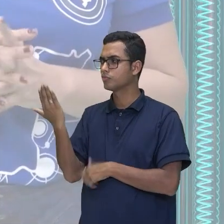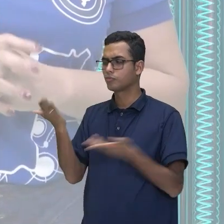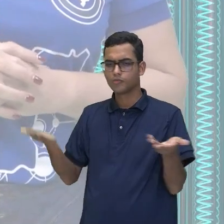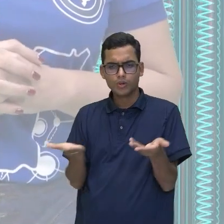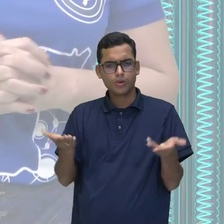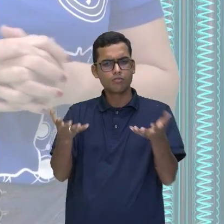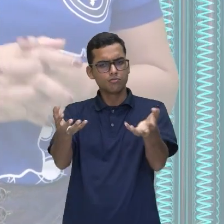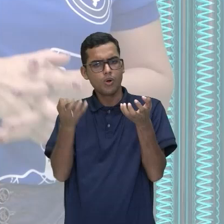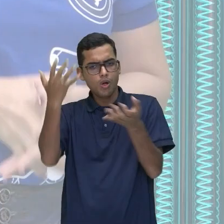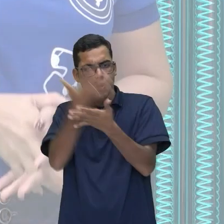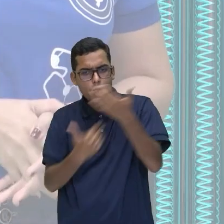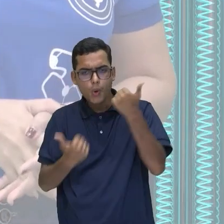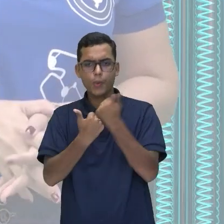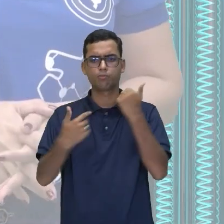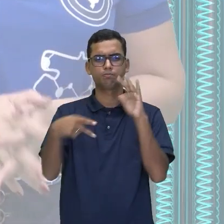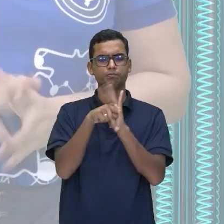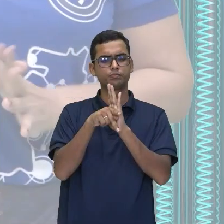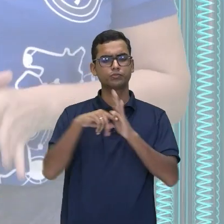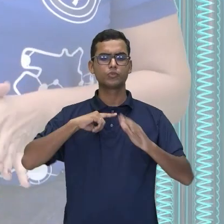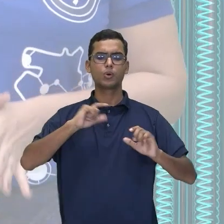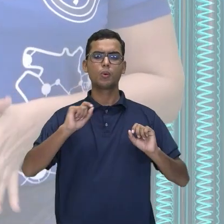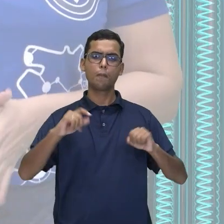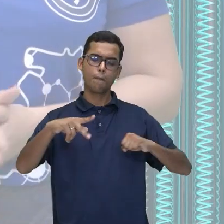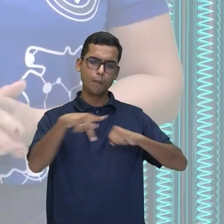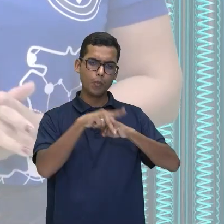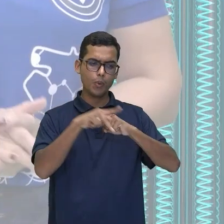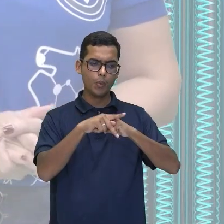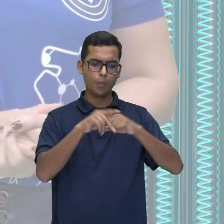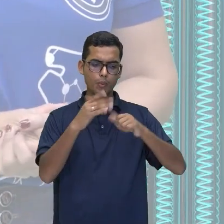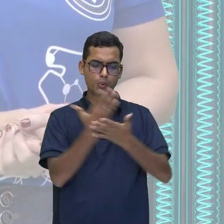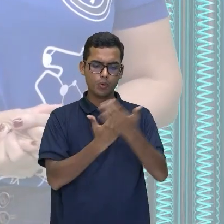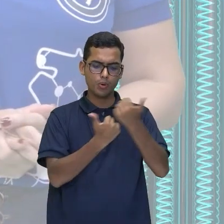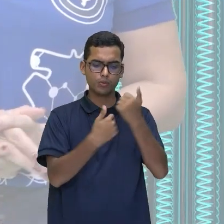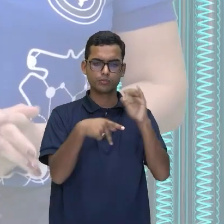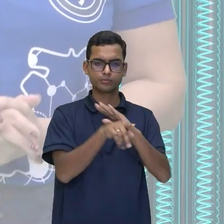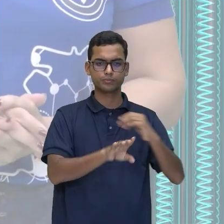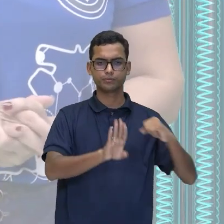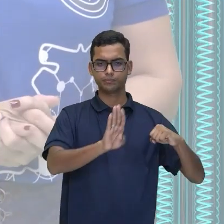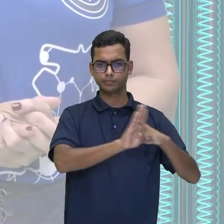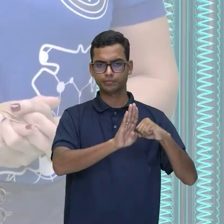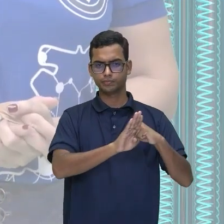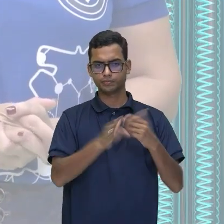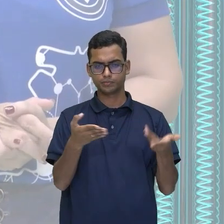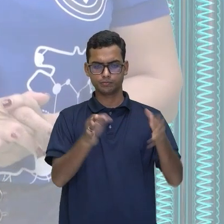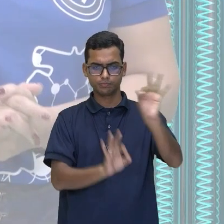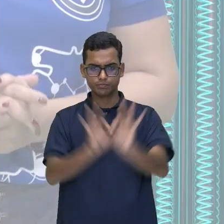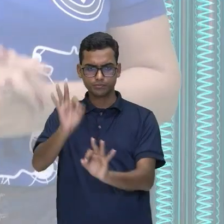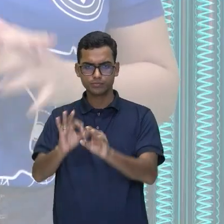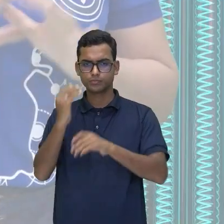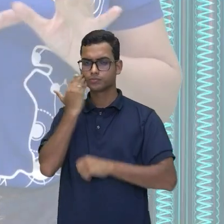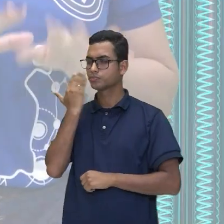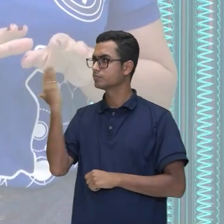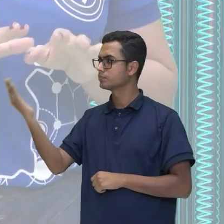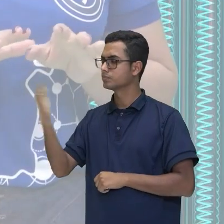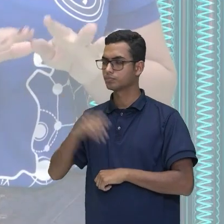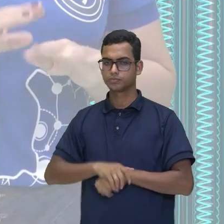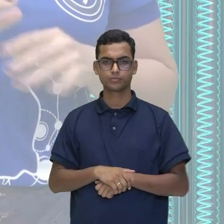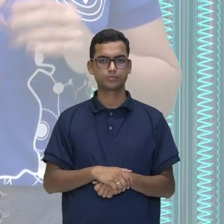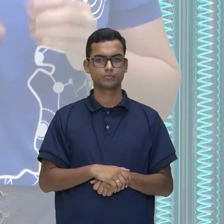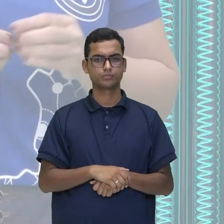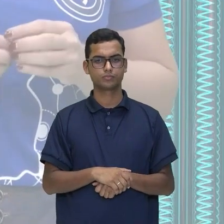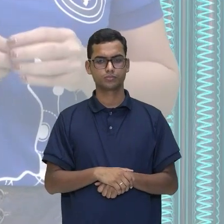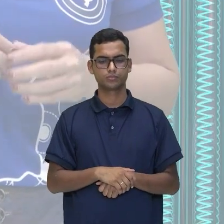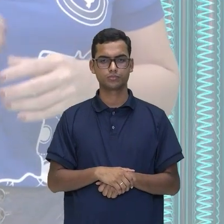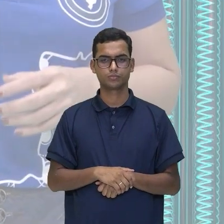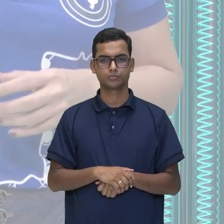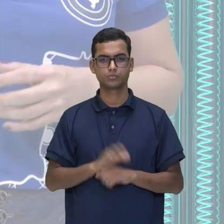esse pronome por um substantivo. Vejam como é que vai ficar a oração. Pronto. Quando eu não quero usar